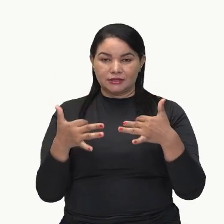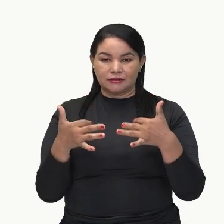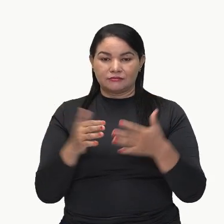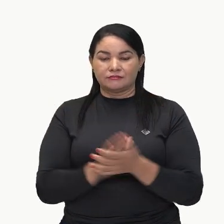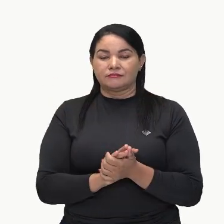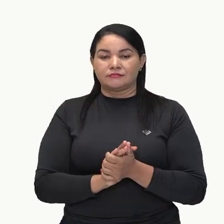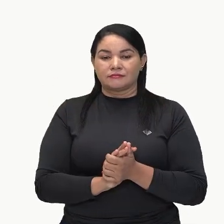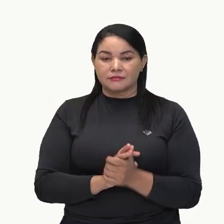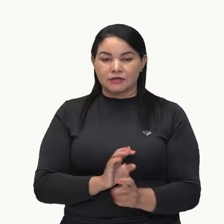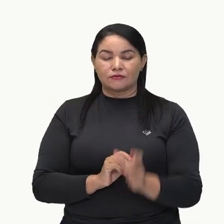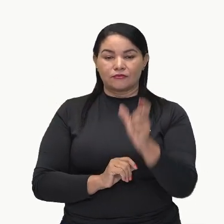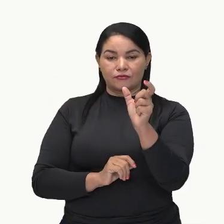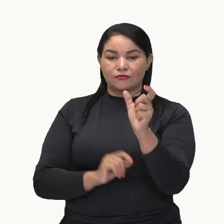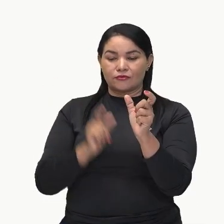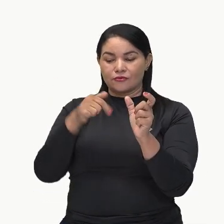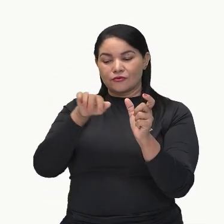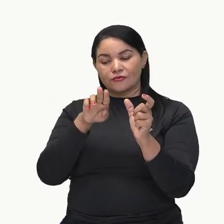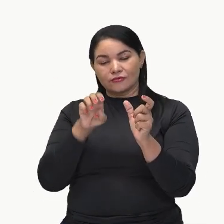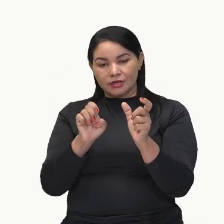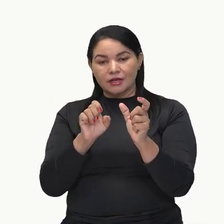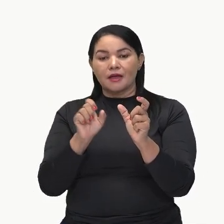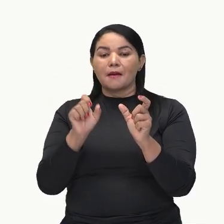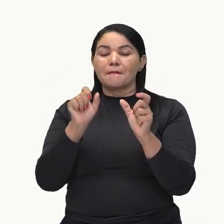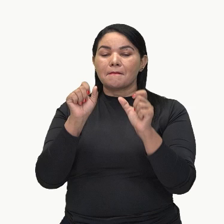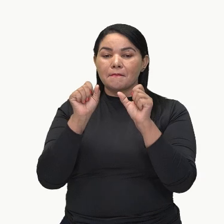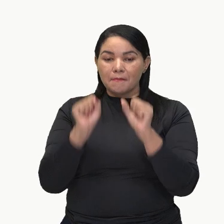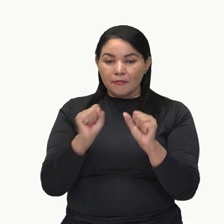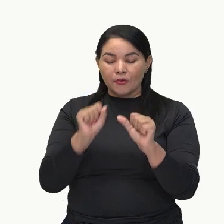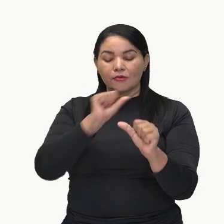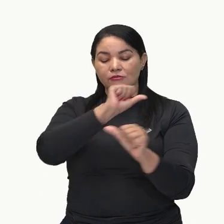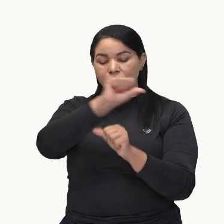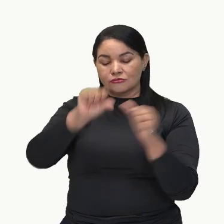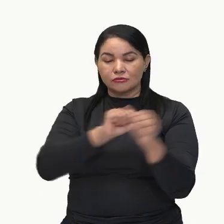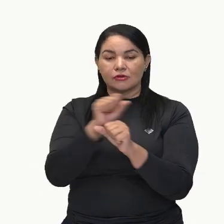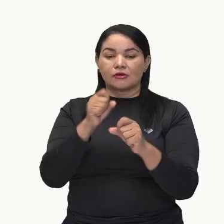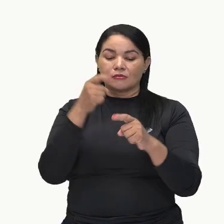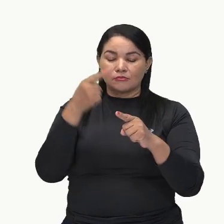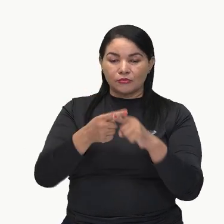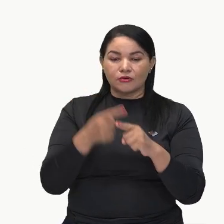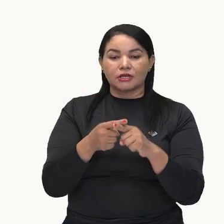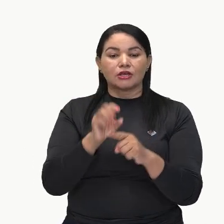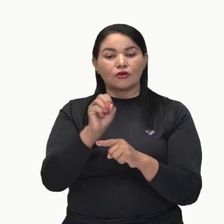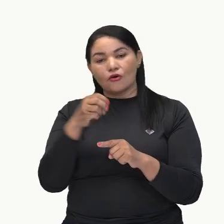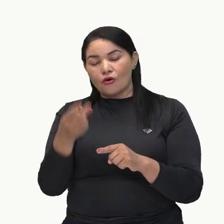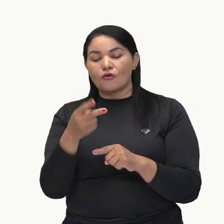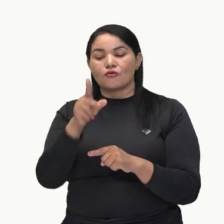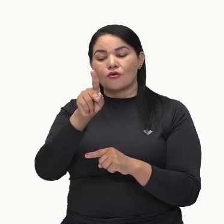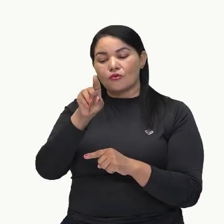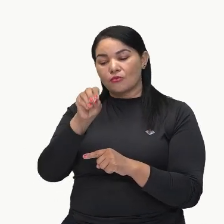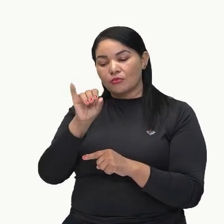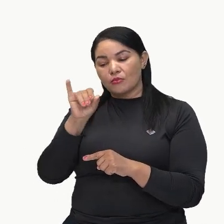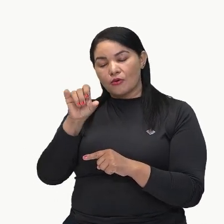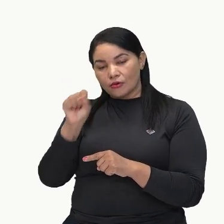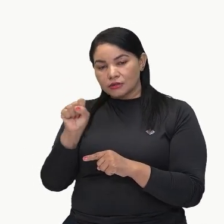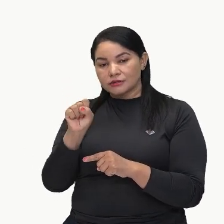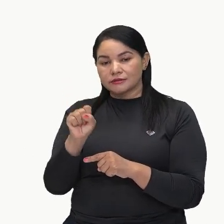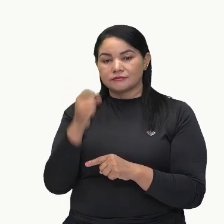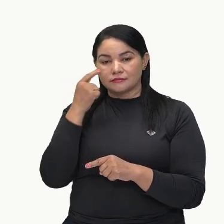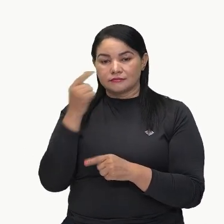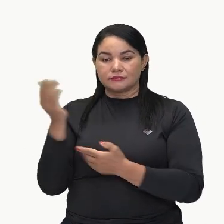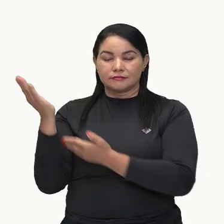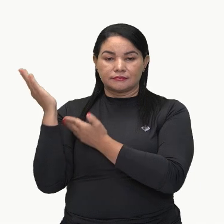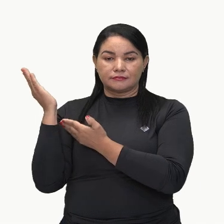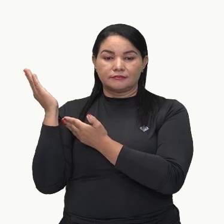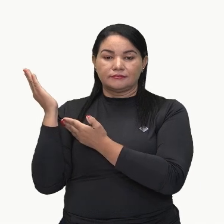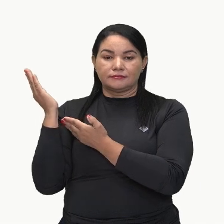que pode ser substituído por porquê ou por pois, esse que